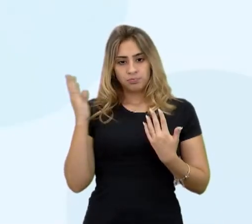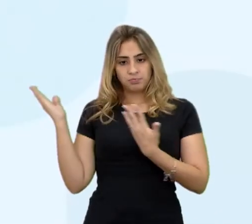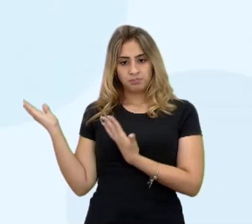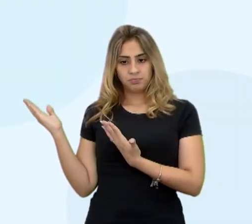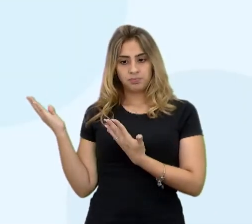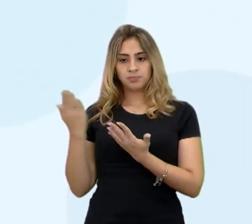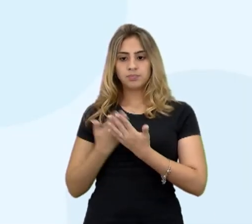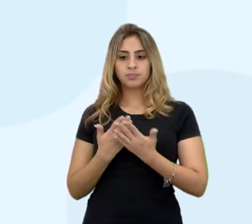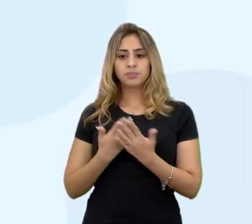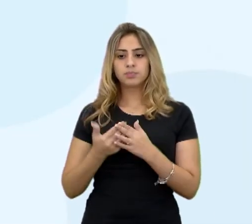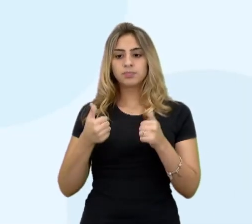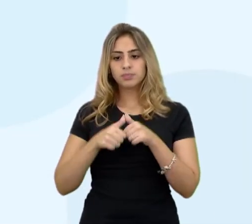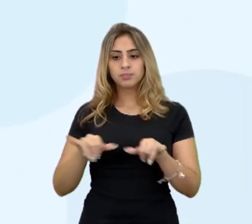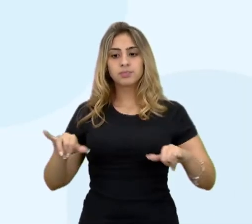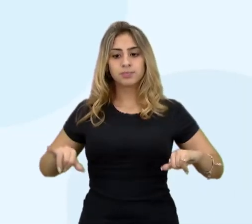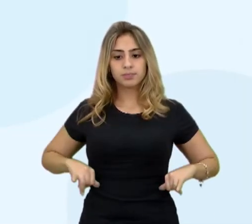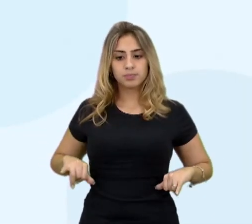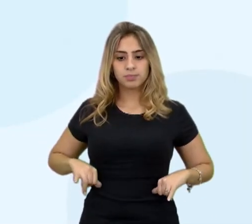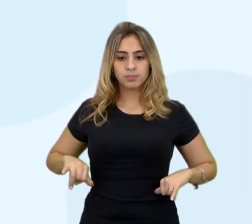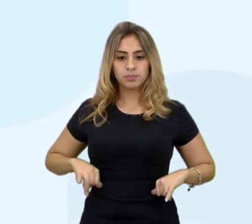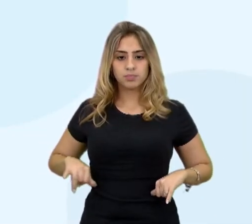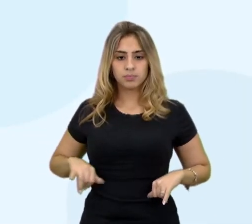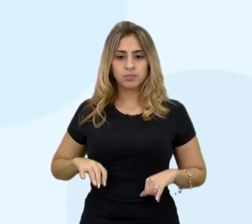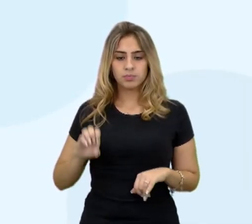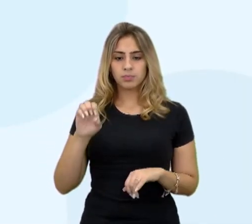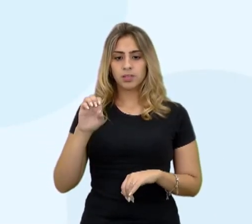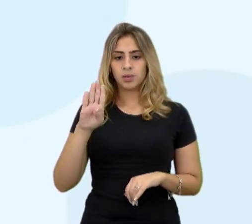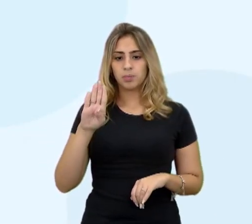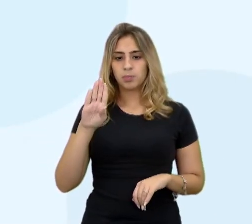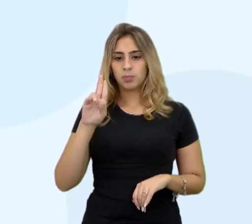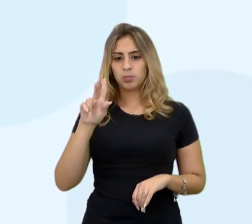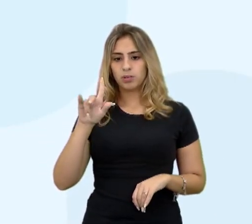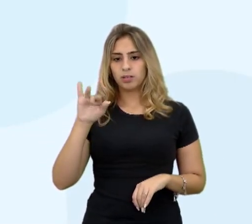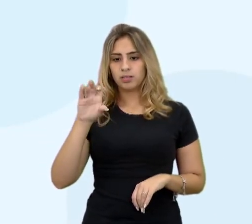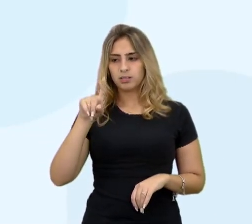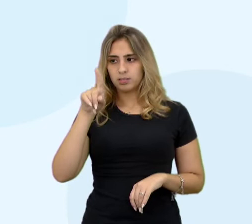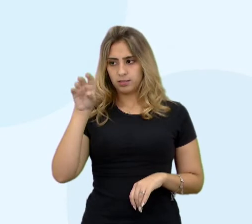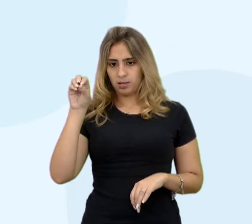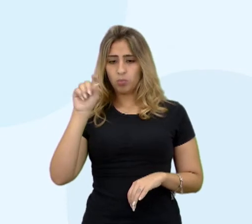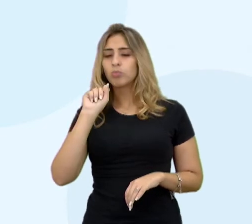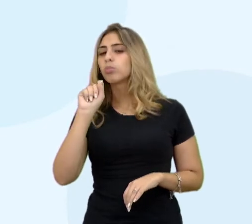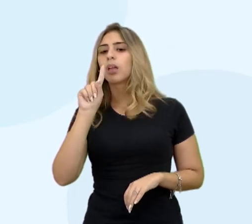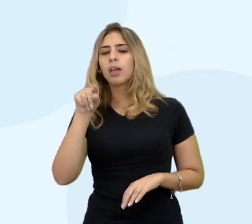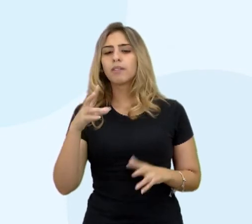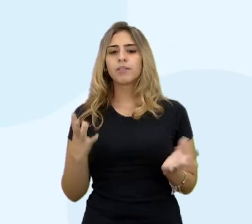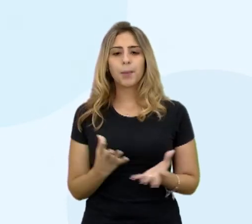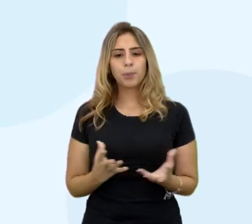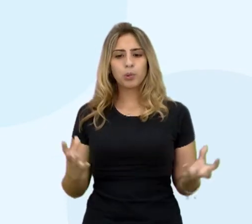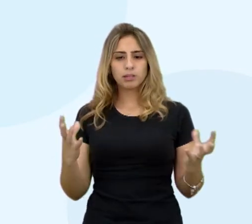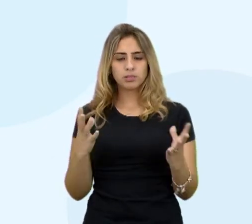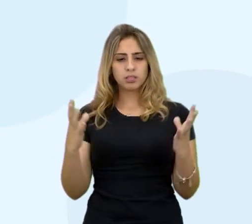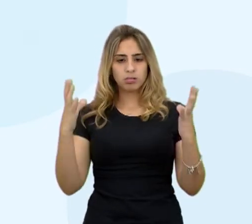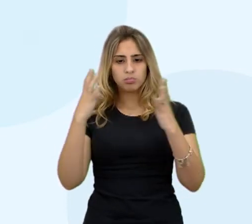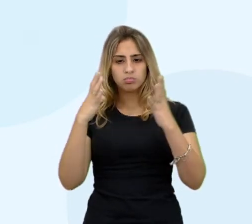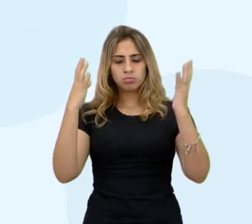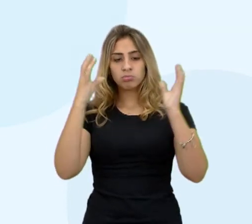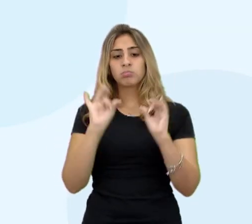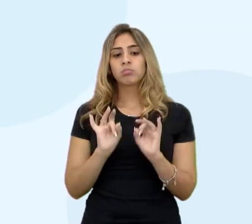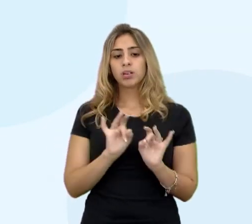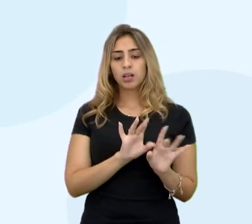água já está sofrendo uma ebulição, vaporização, quando ela está mudando de estado, cada grama precisa